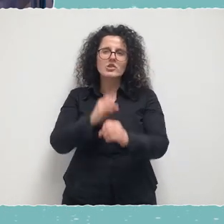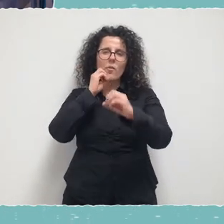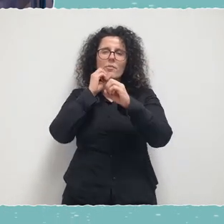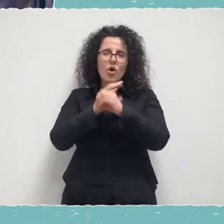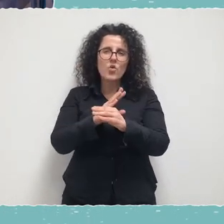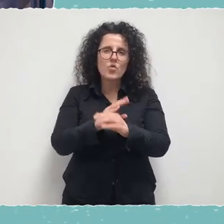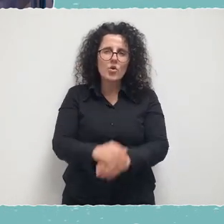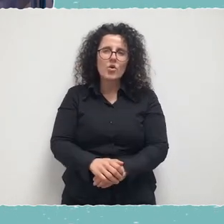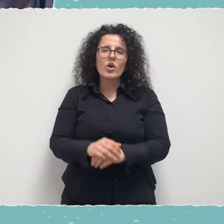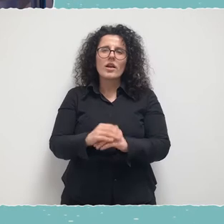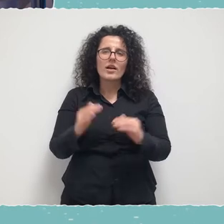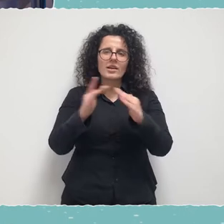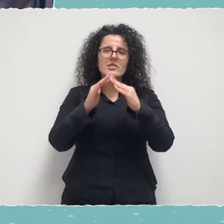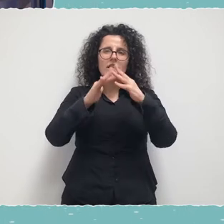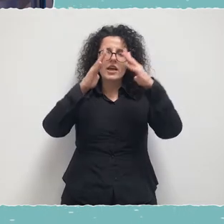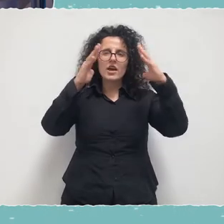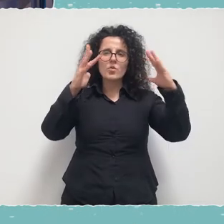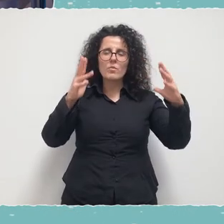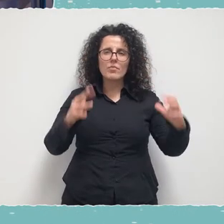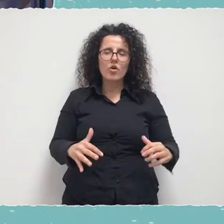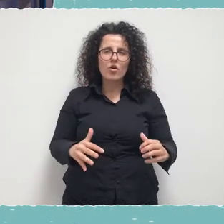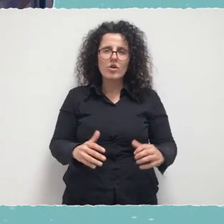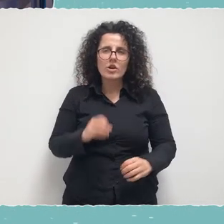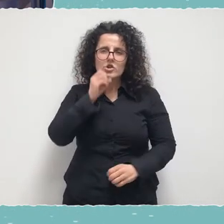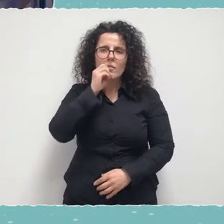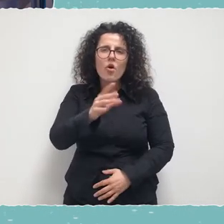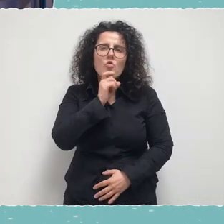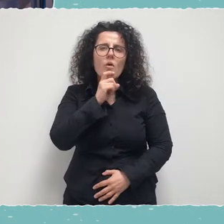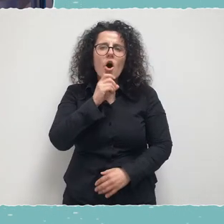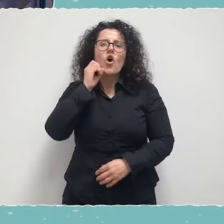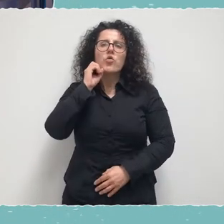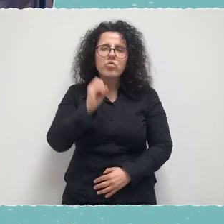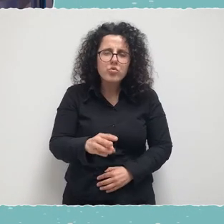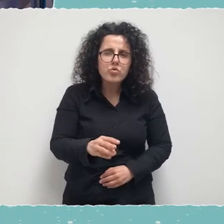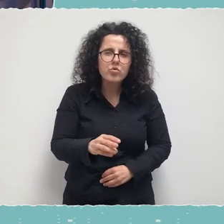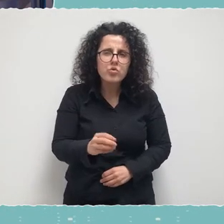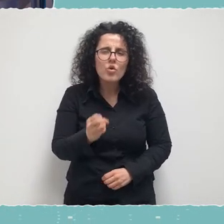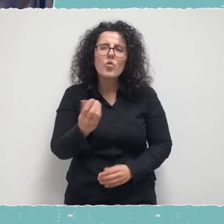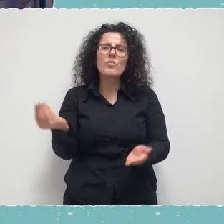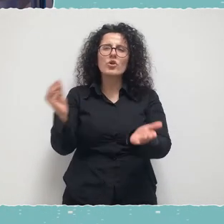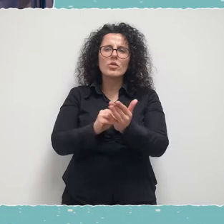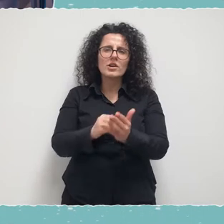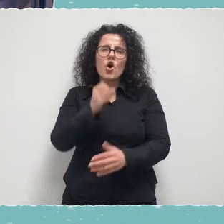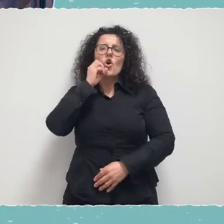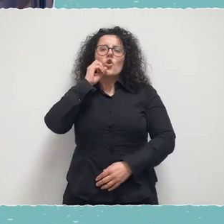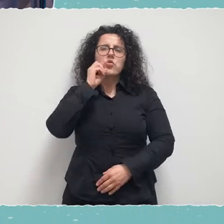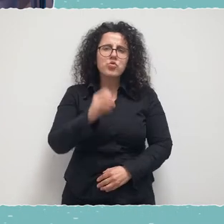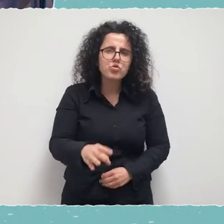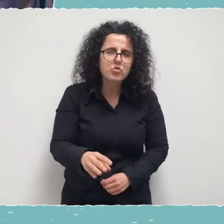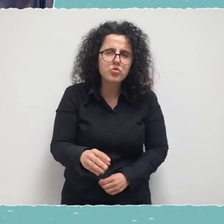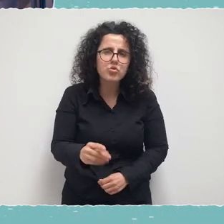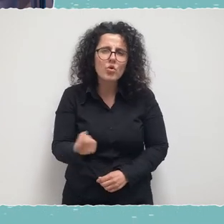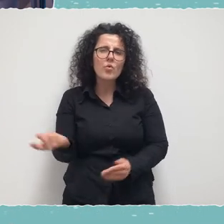E soprou, e soprou, e a casa derrubou. Como soprou? Un poquinho